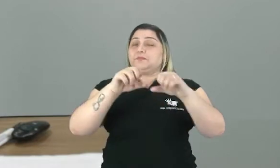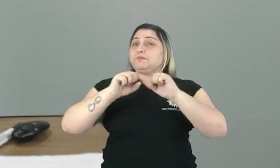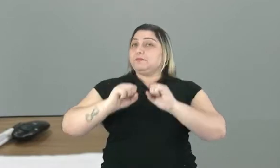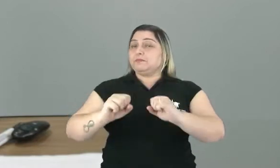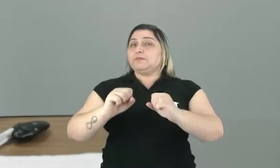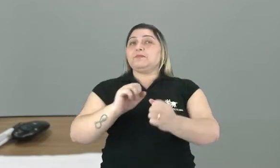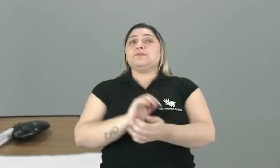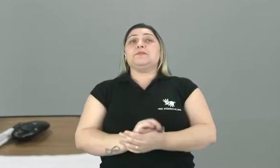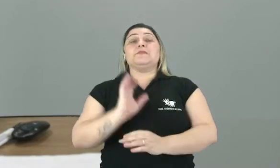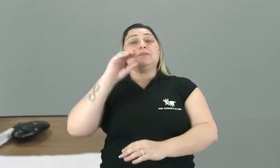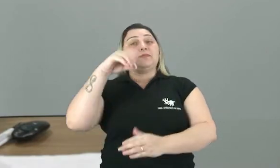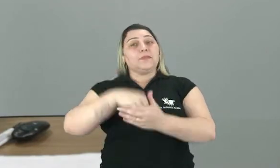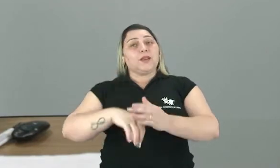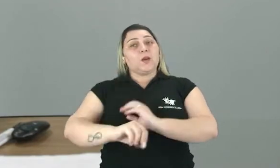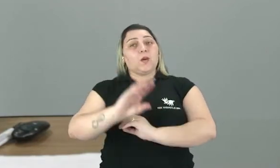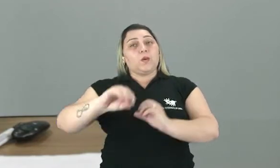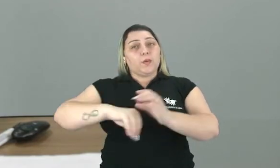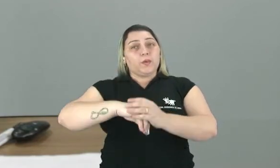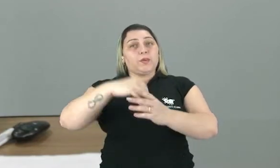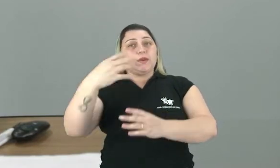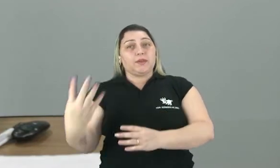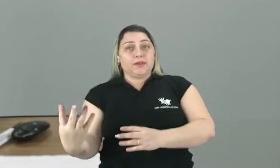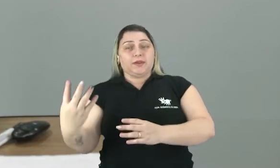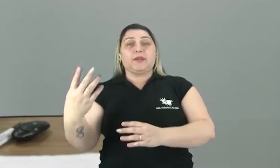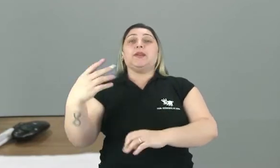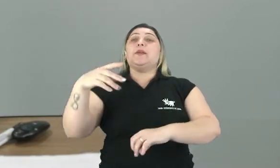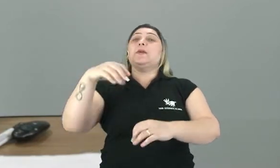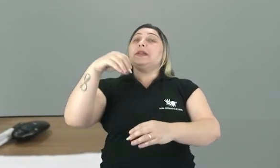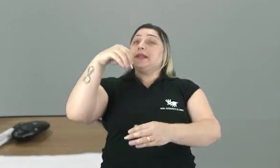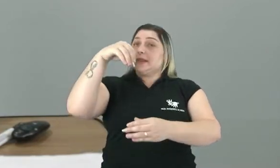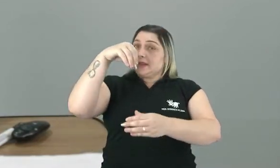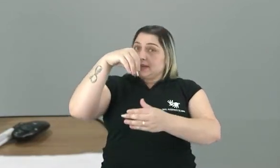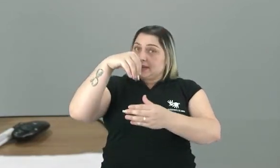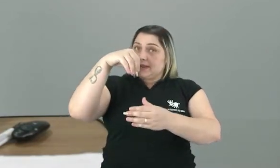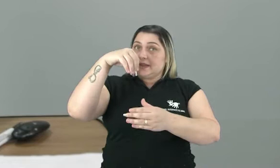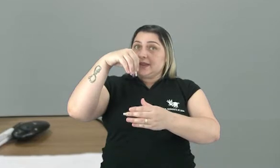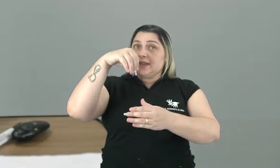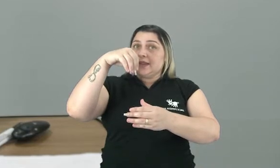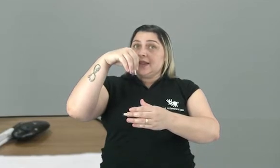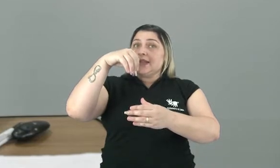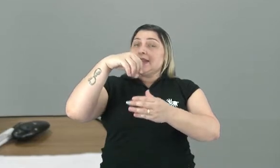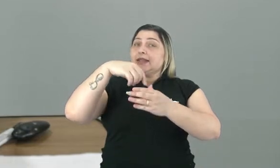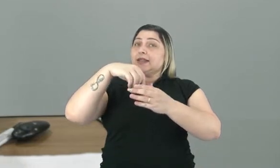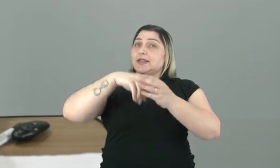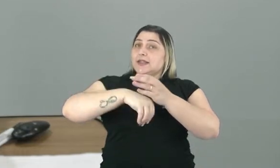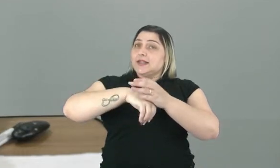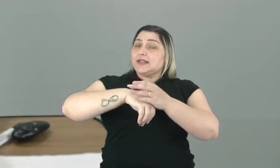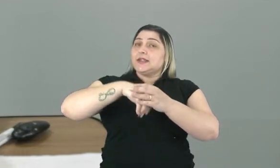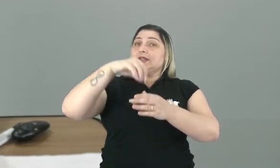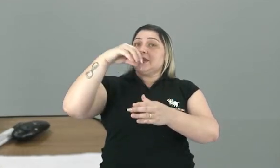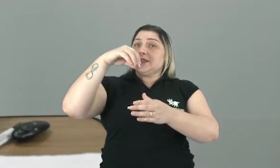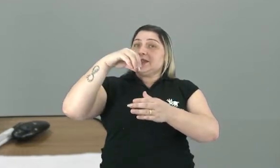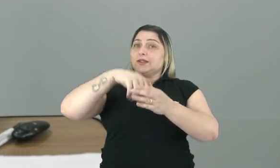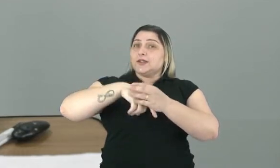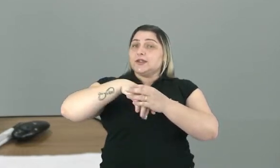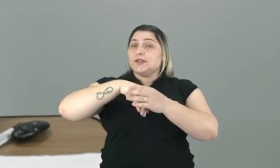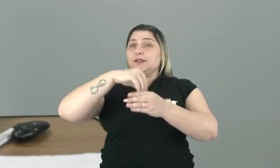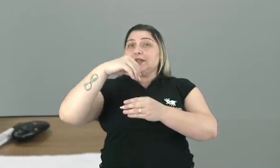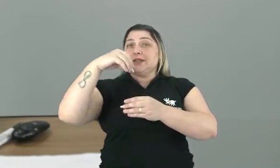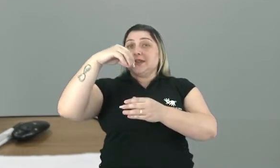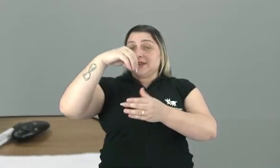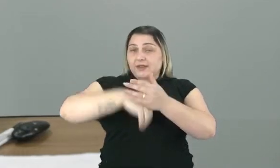podem ser interna e externa. Externa, quando envolve sair de um país ao outro,